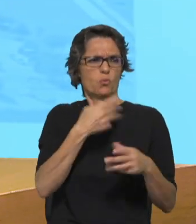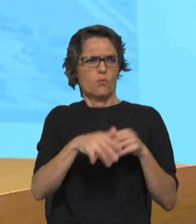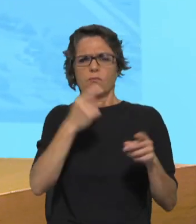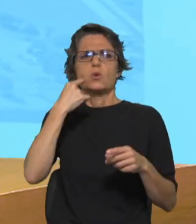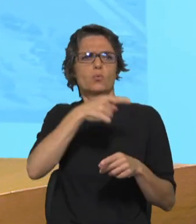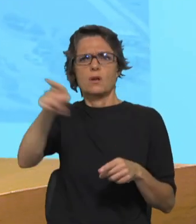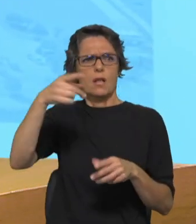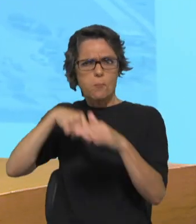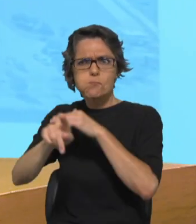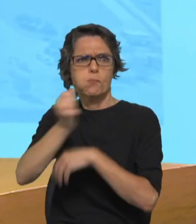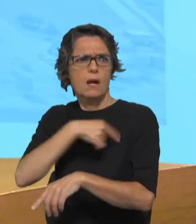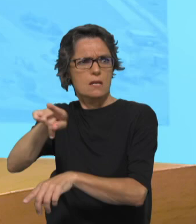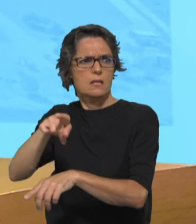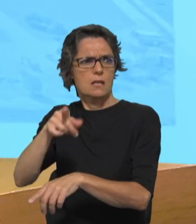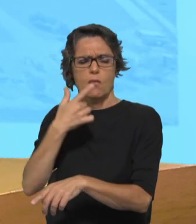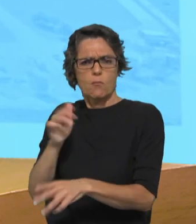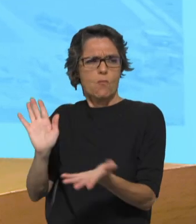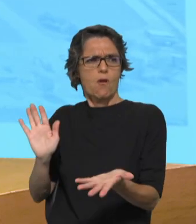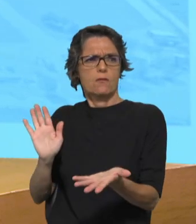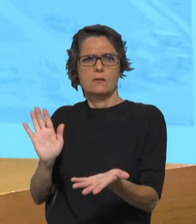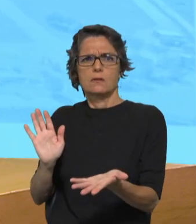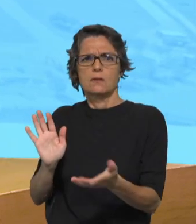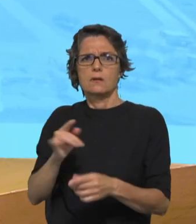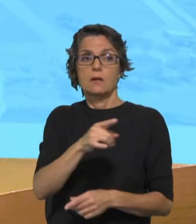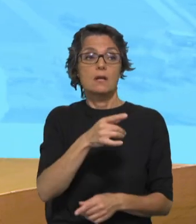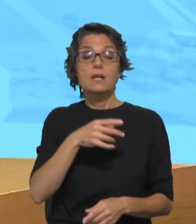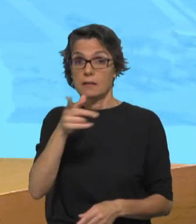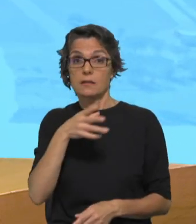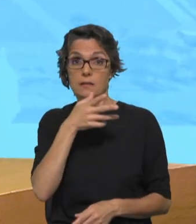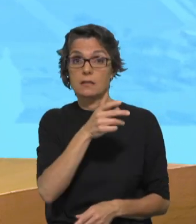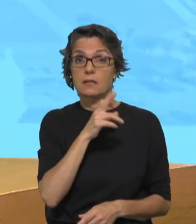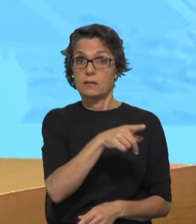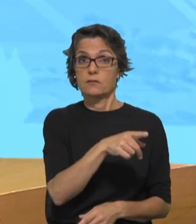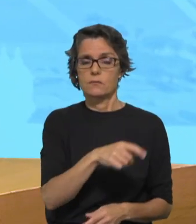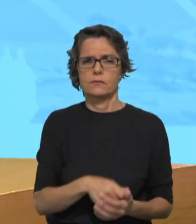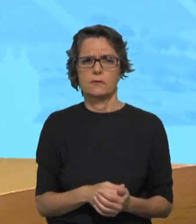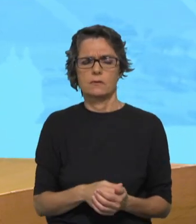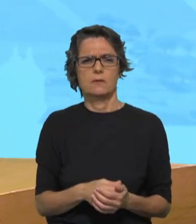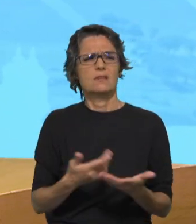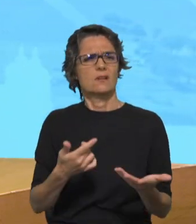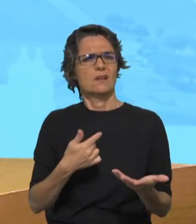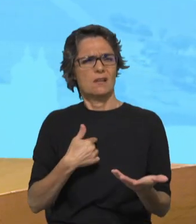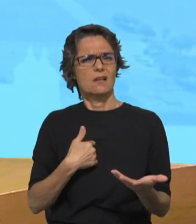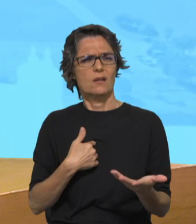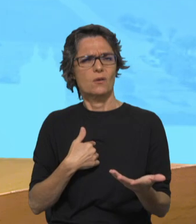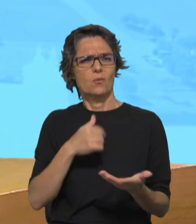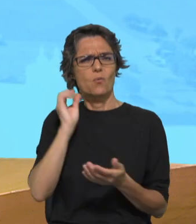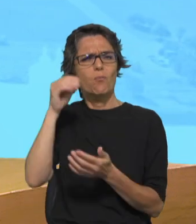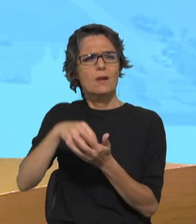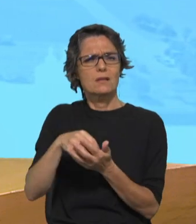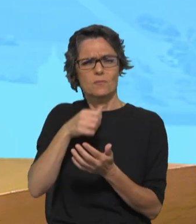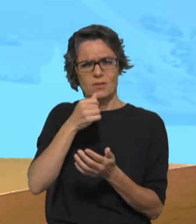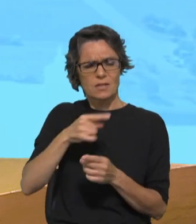pagão. Esse nem sequer era judeu, não pode ser cristão. E Pedro respondeu assim, como é que eu podia recusar o batismo